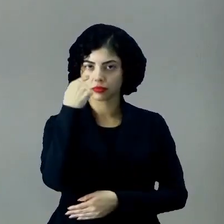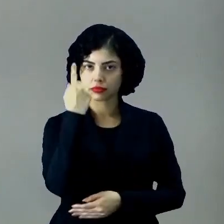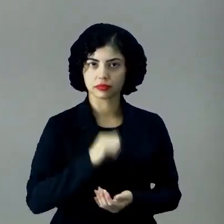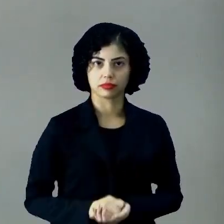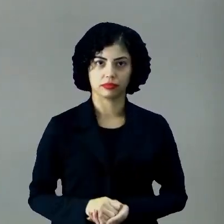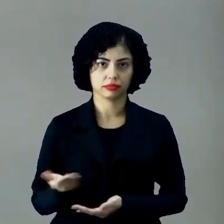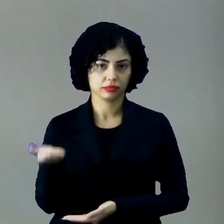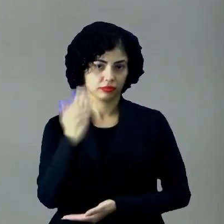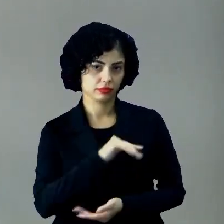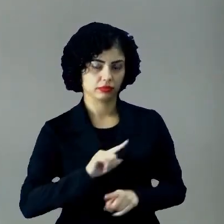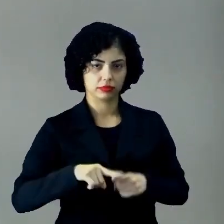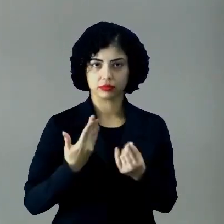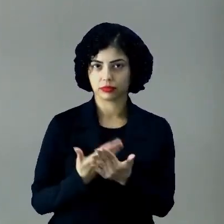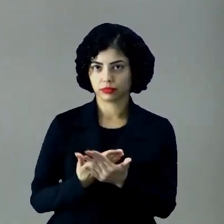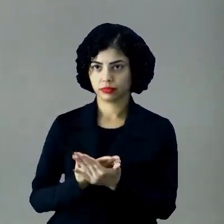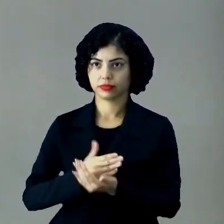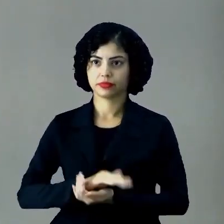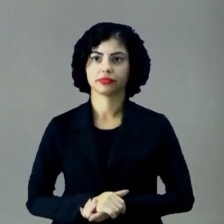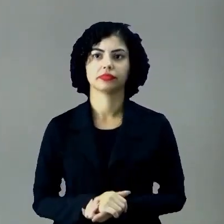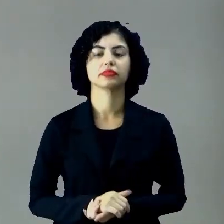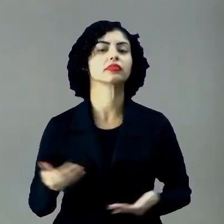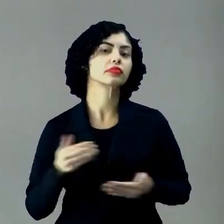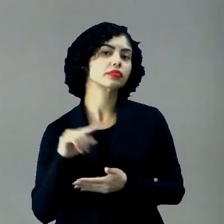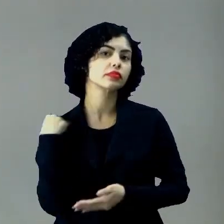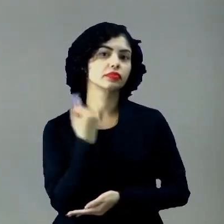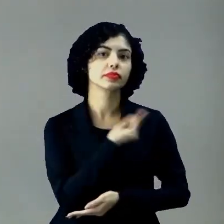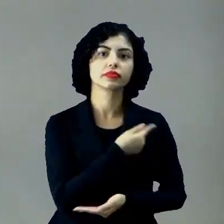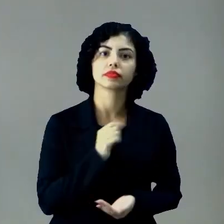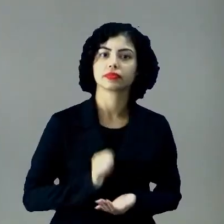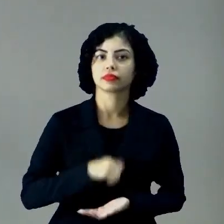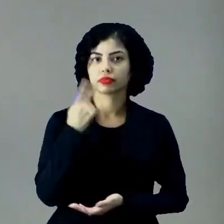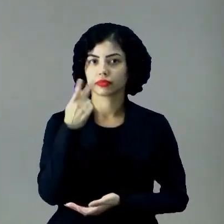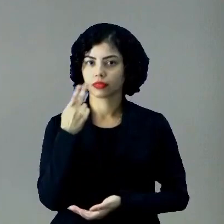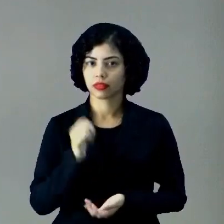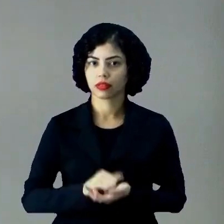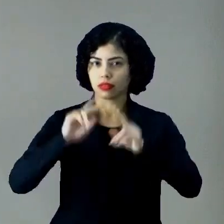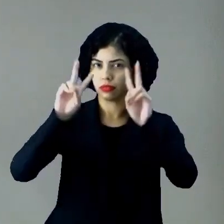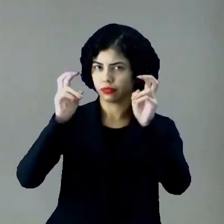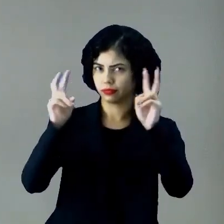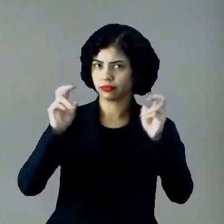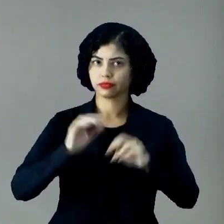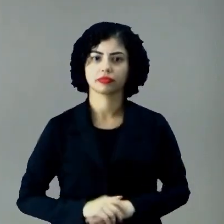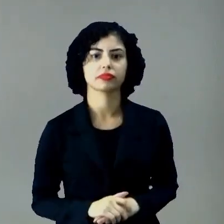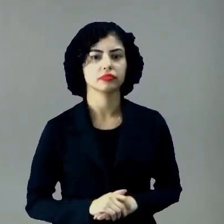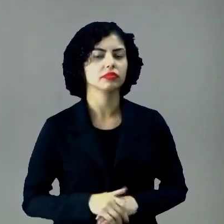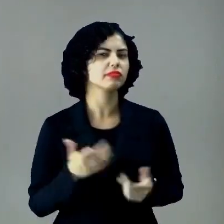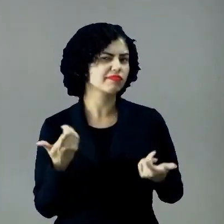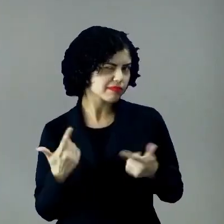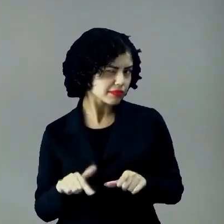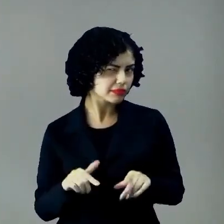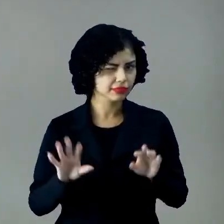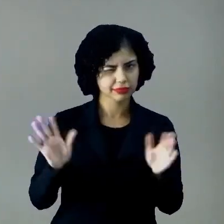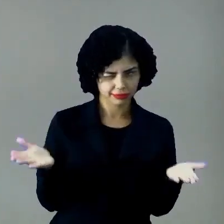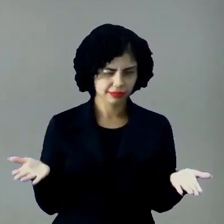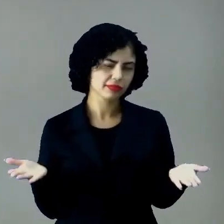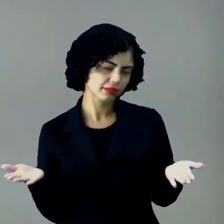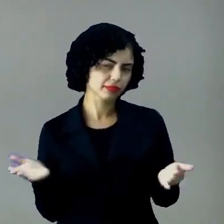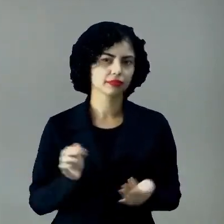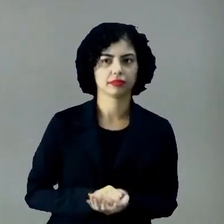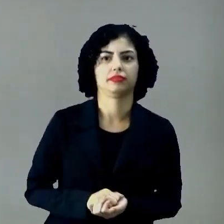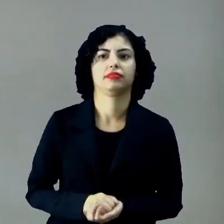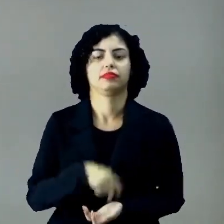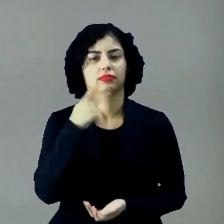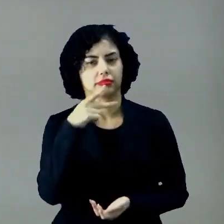vamos para mais uma aula hoje galera nós vamos falar em um tema um pouco né chato digamos assim